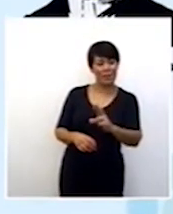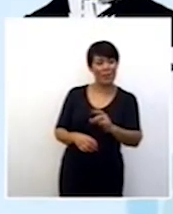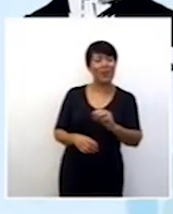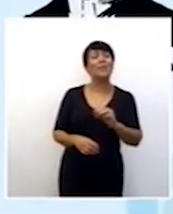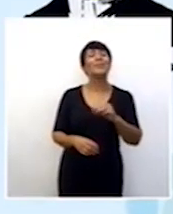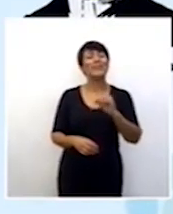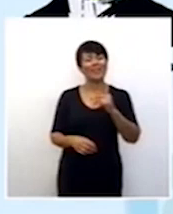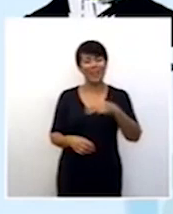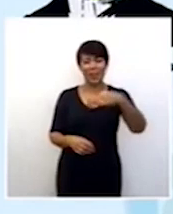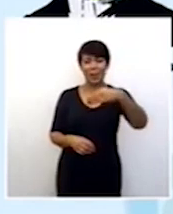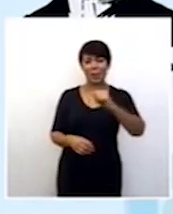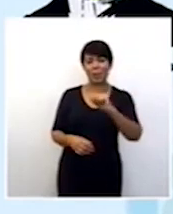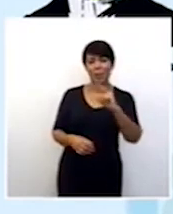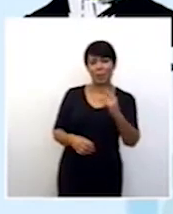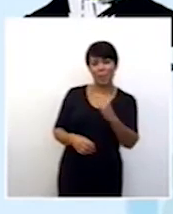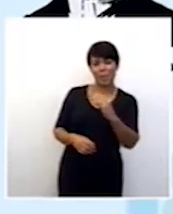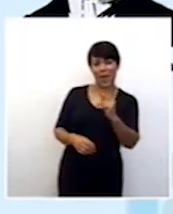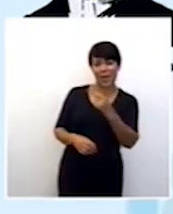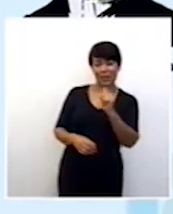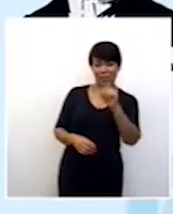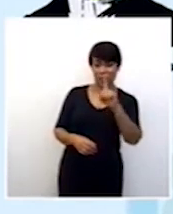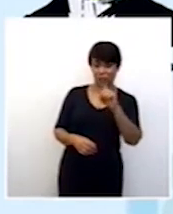Eu sabia que vocês vão saber